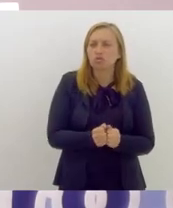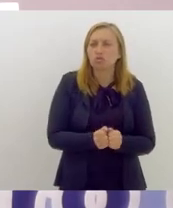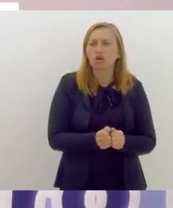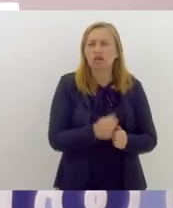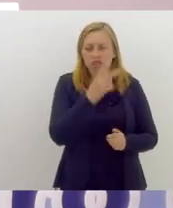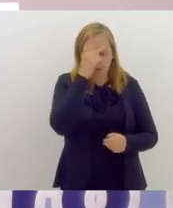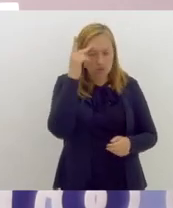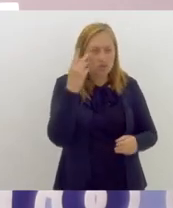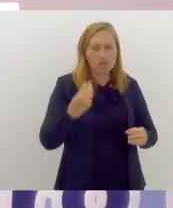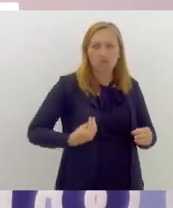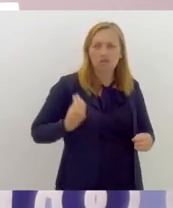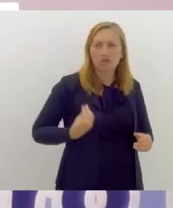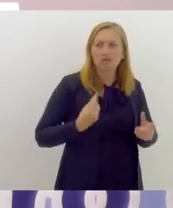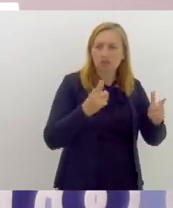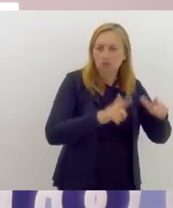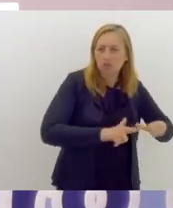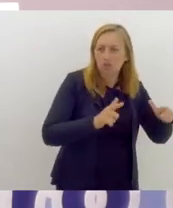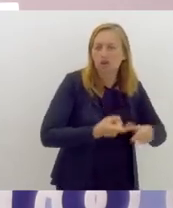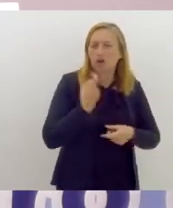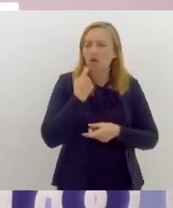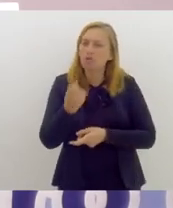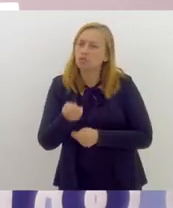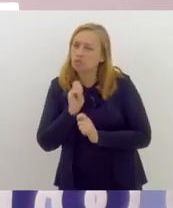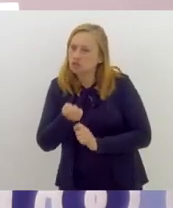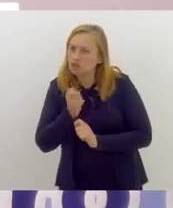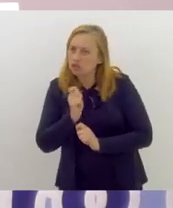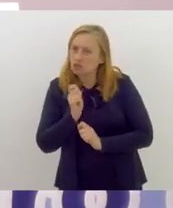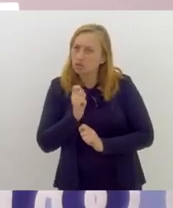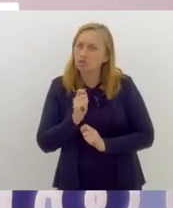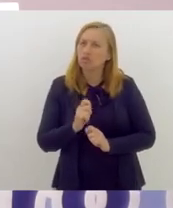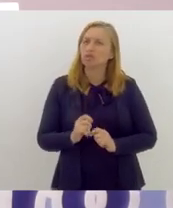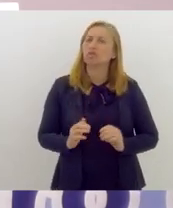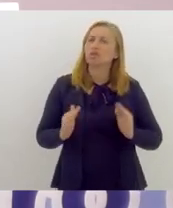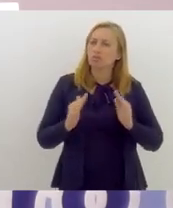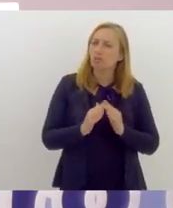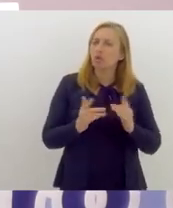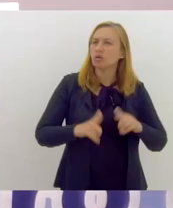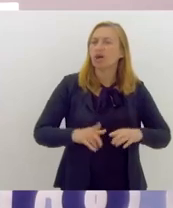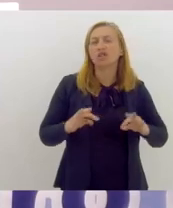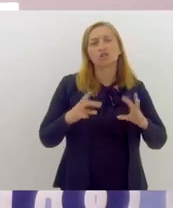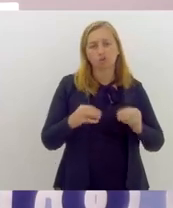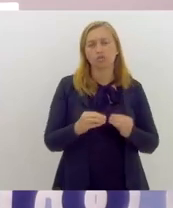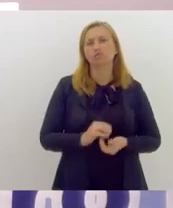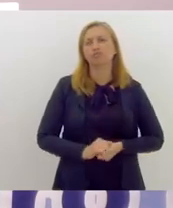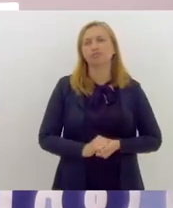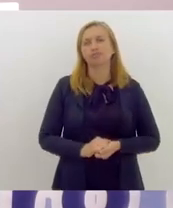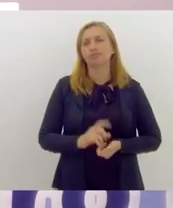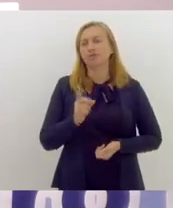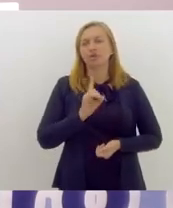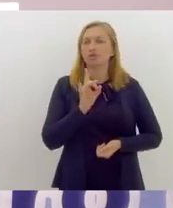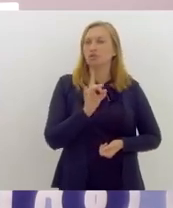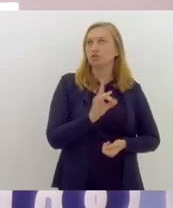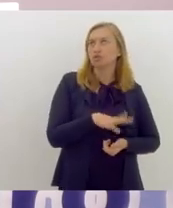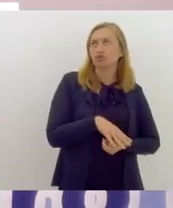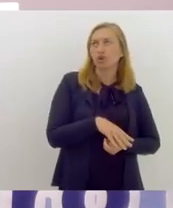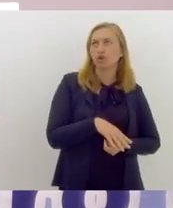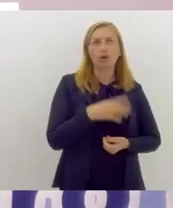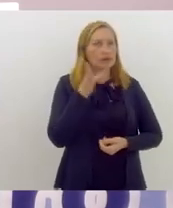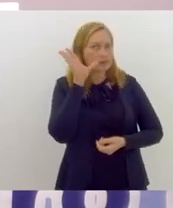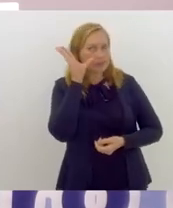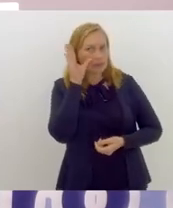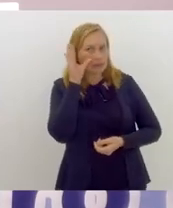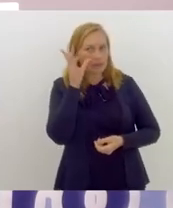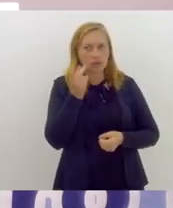são os pescadores as pessoas que que moram na região todos os atores e não simplesmente interesse